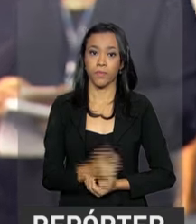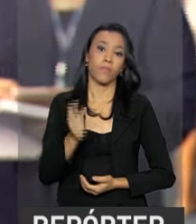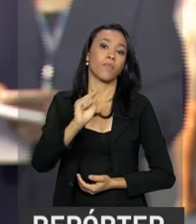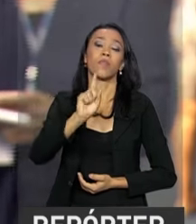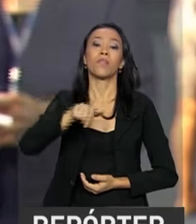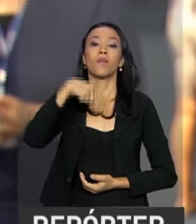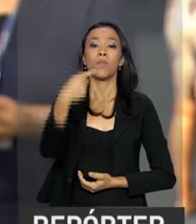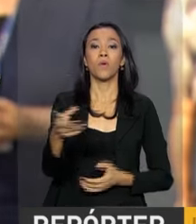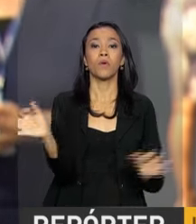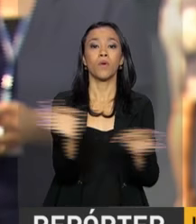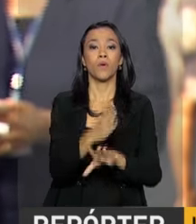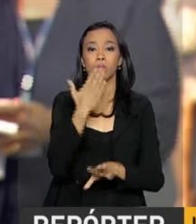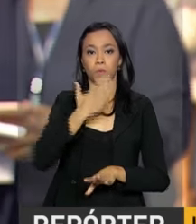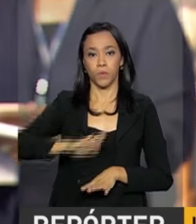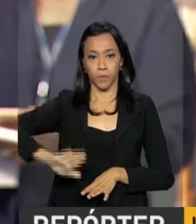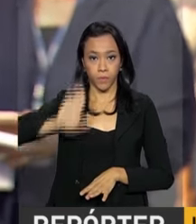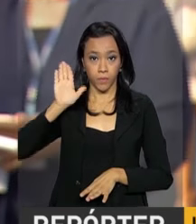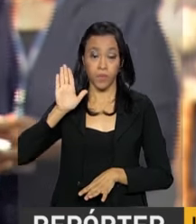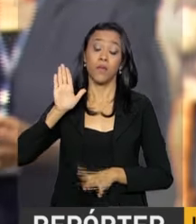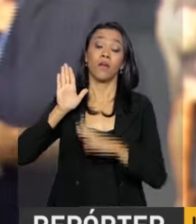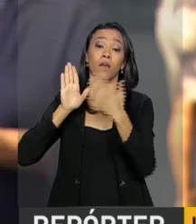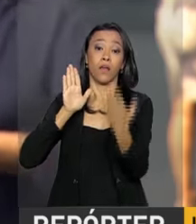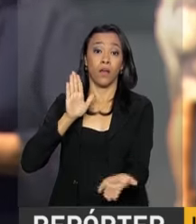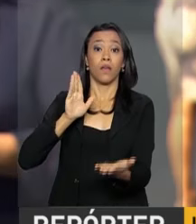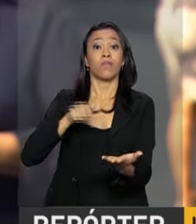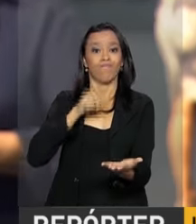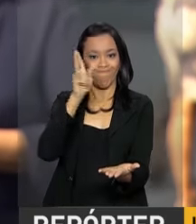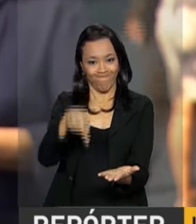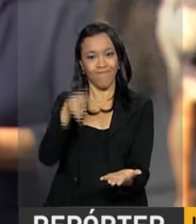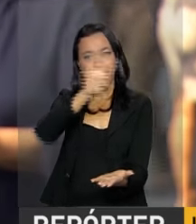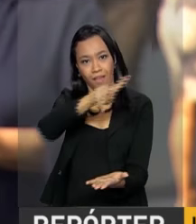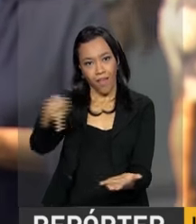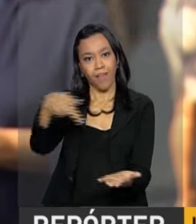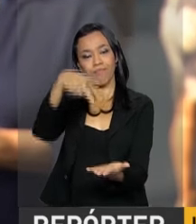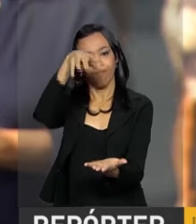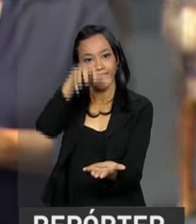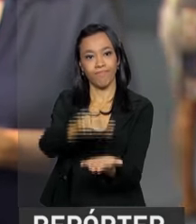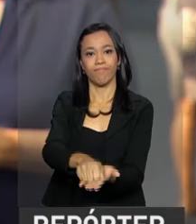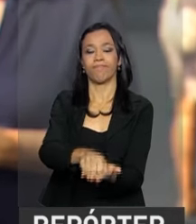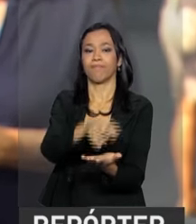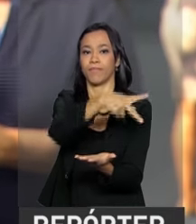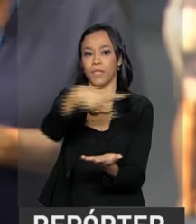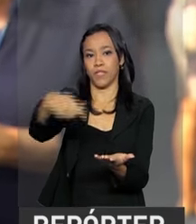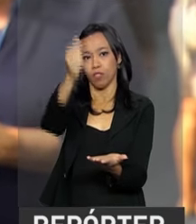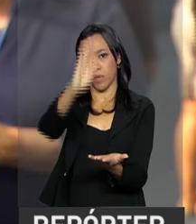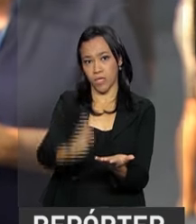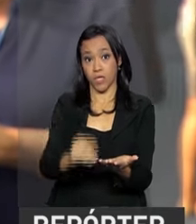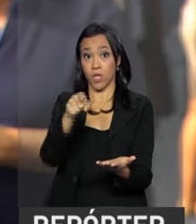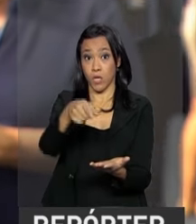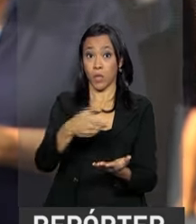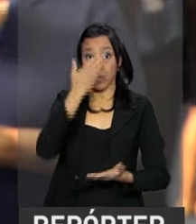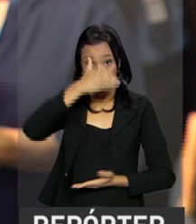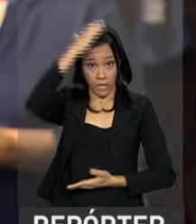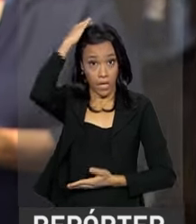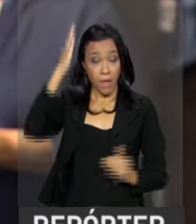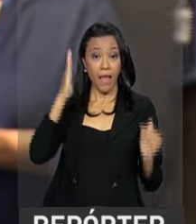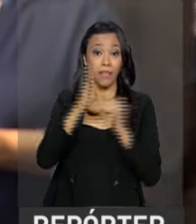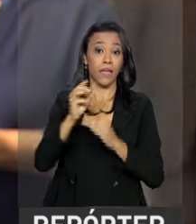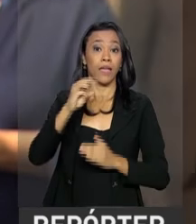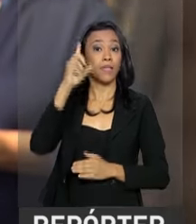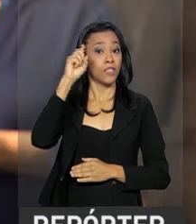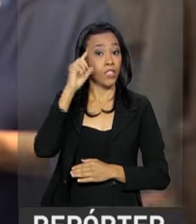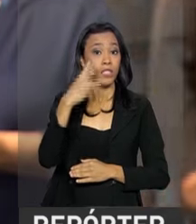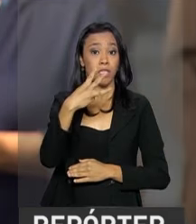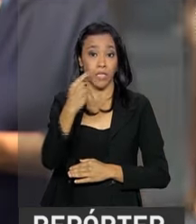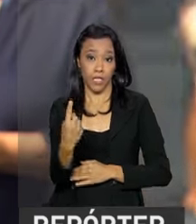Após o juramento, Renan Calheiros declarou Michel Temer empossado presidente da República. O mandato de Temer vai até 31